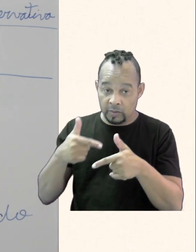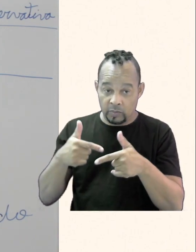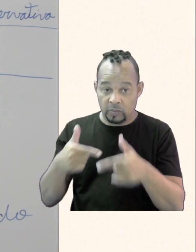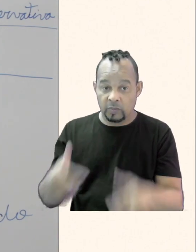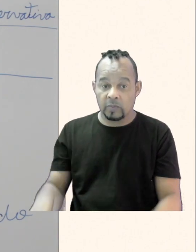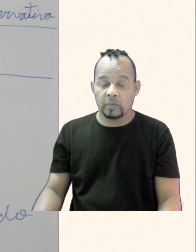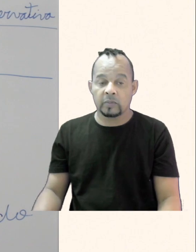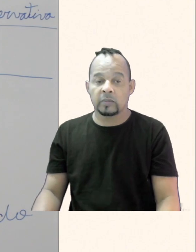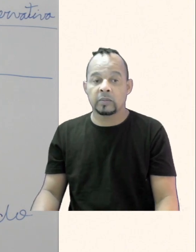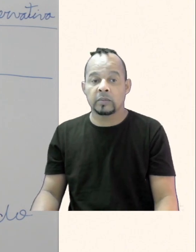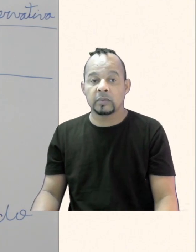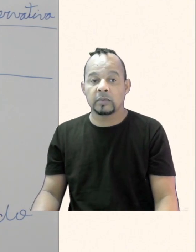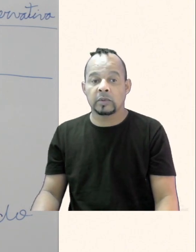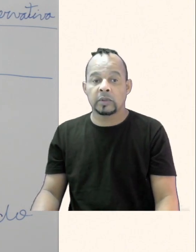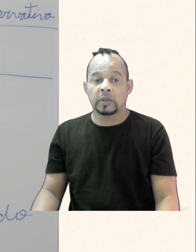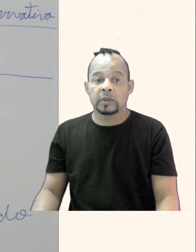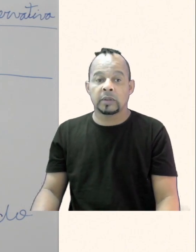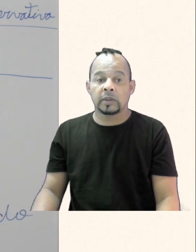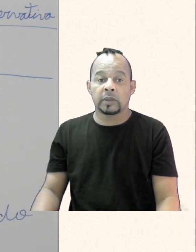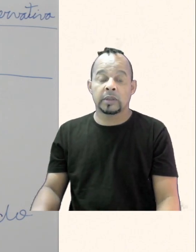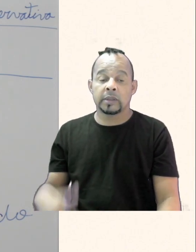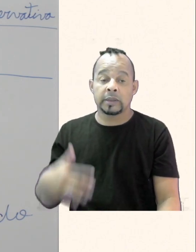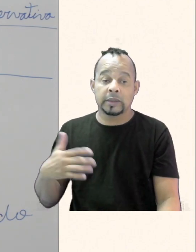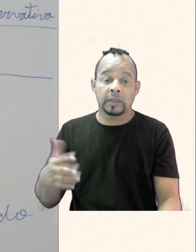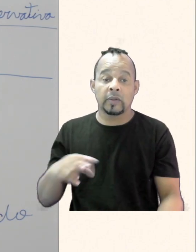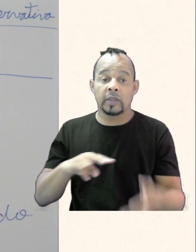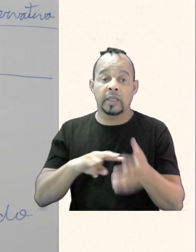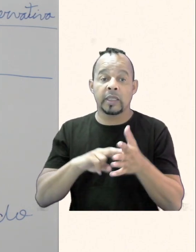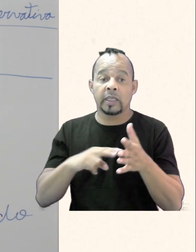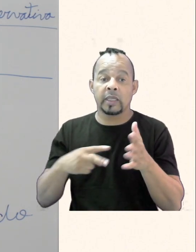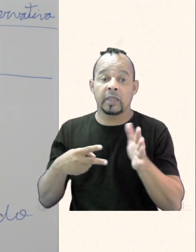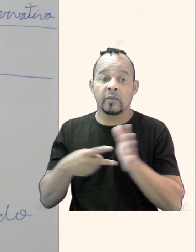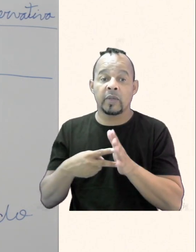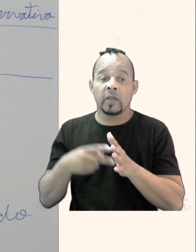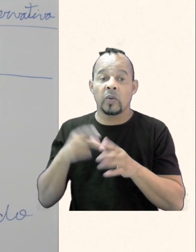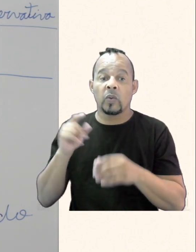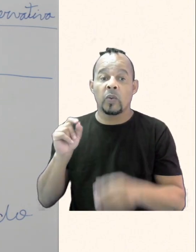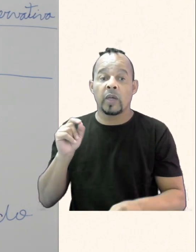caminho, significa que o trabalho de uma força conservativa